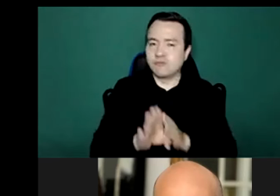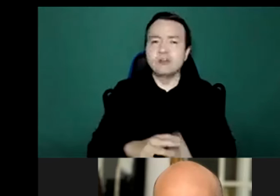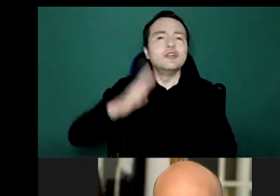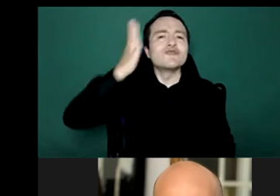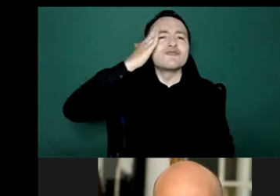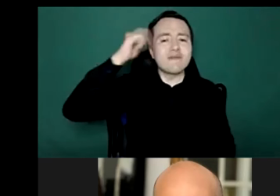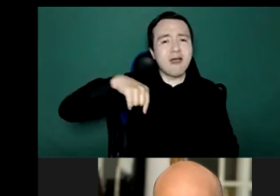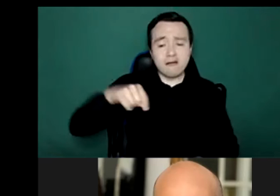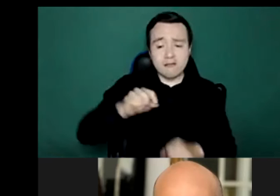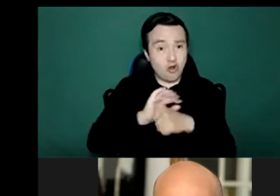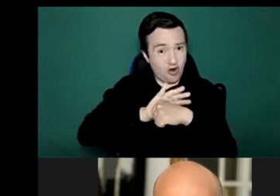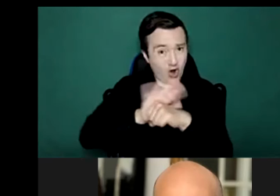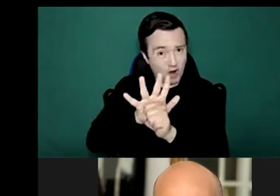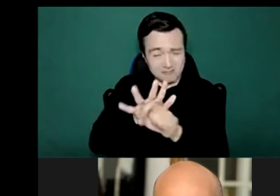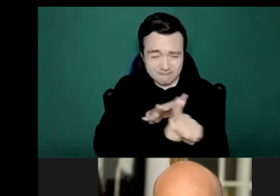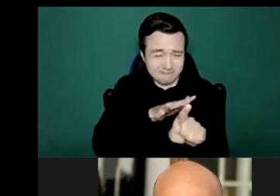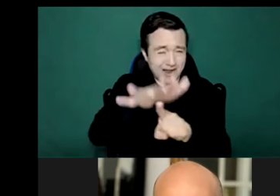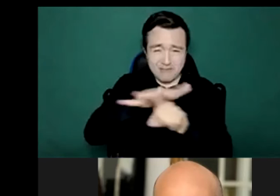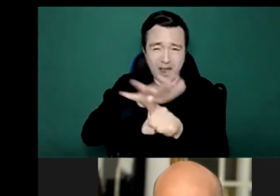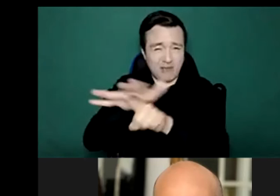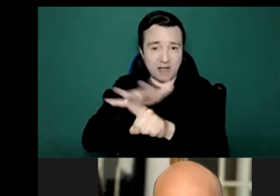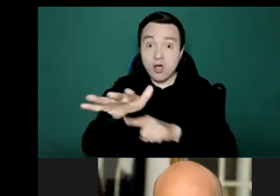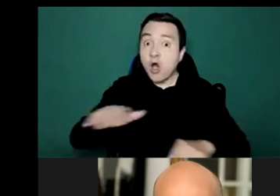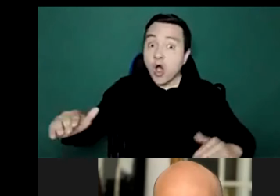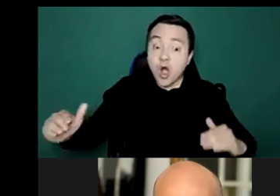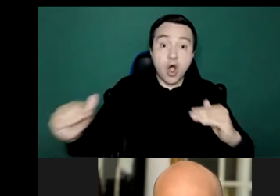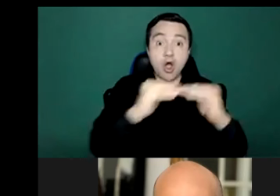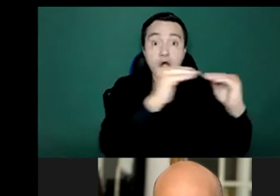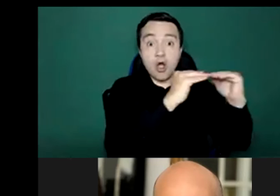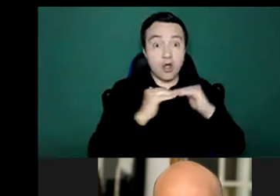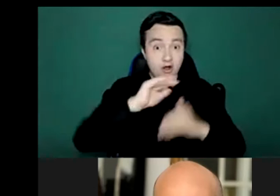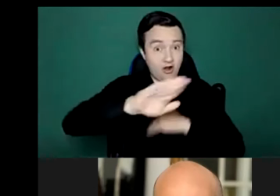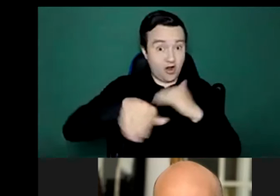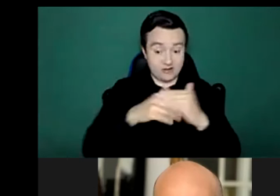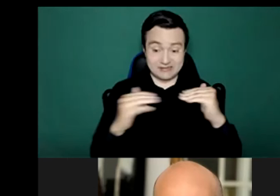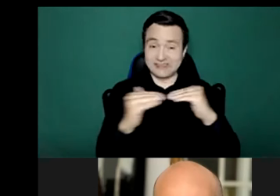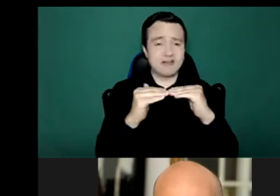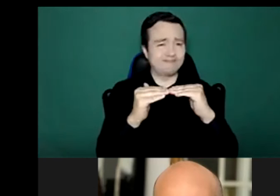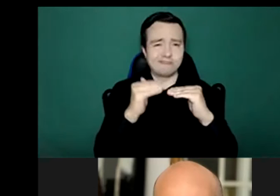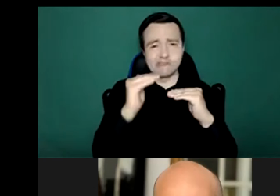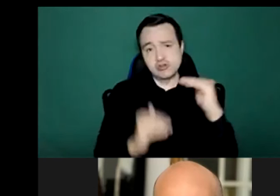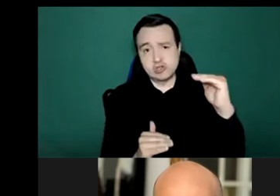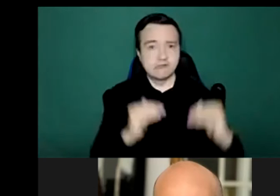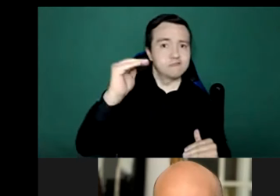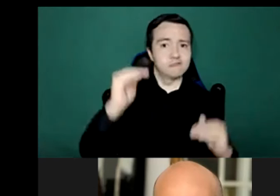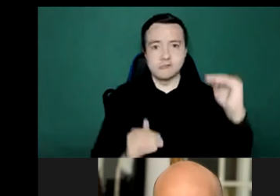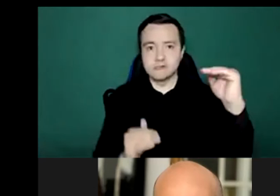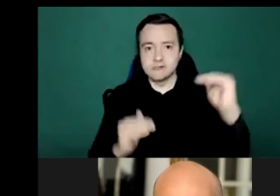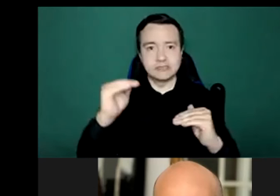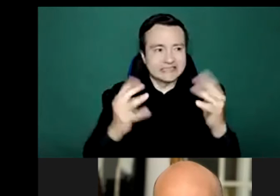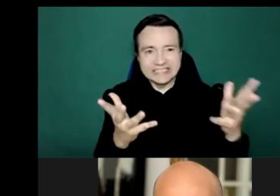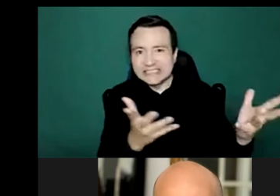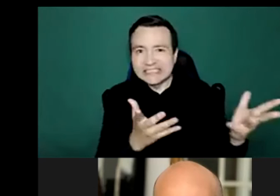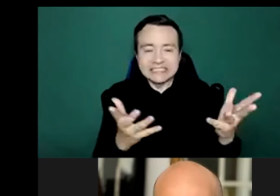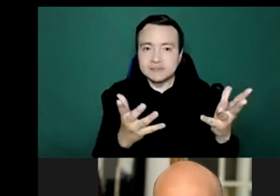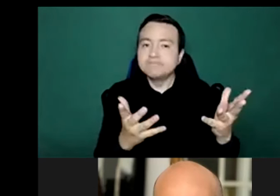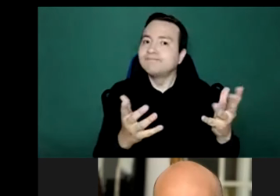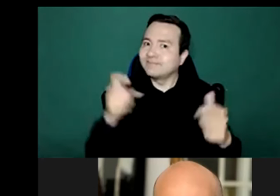região e hoje, mais que nunca, esses valores devem estar presentes. Um chamado de ação a los tomadores de